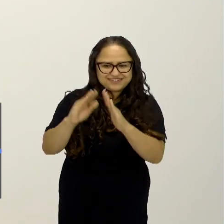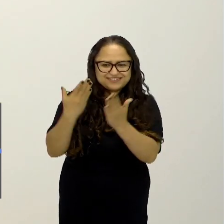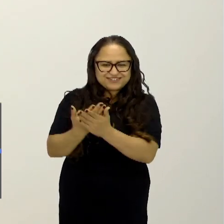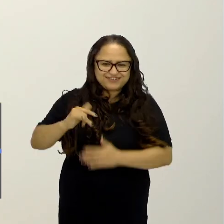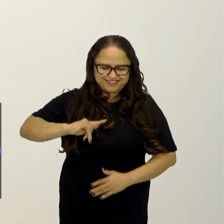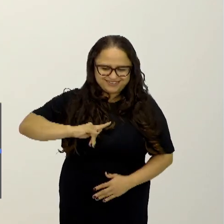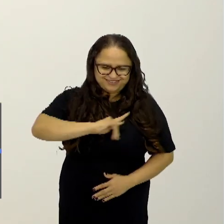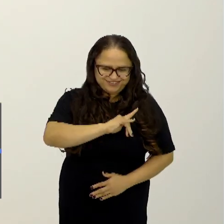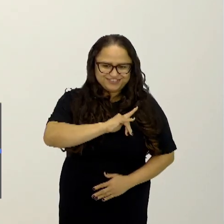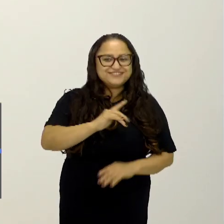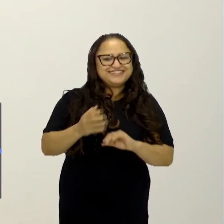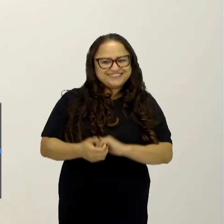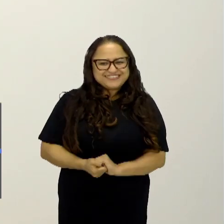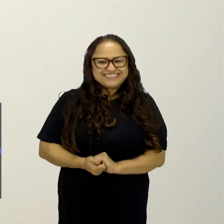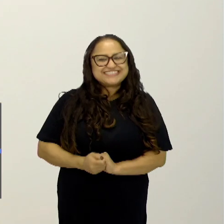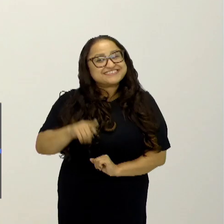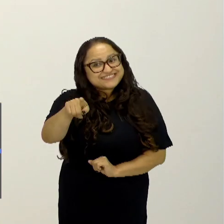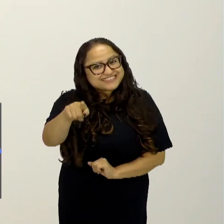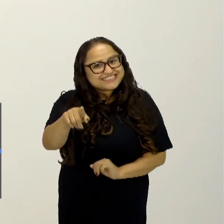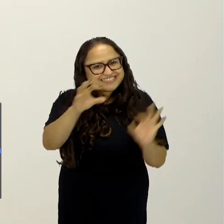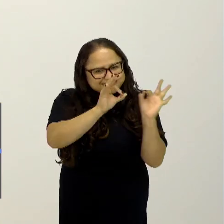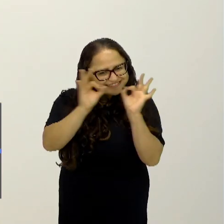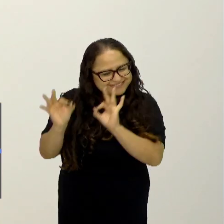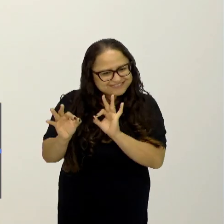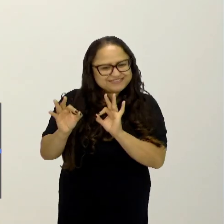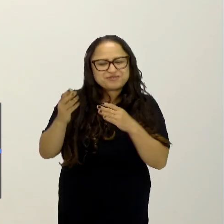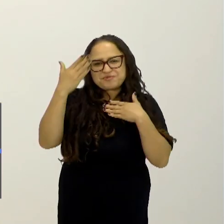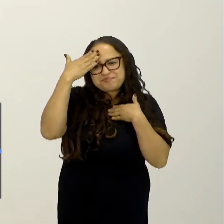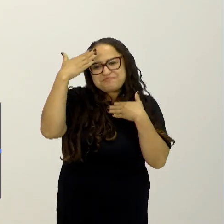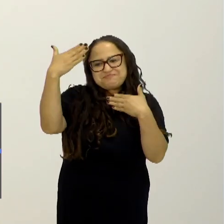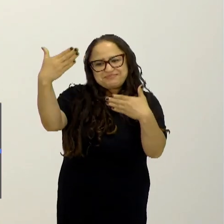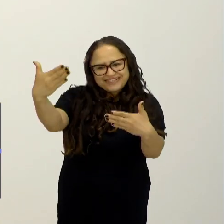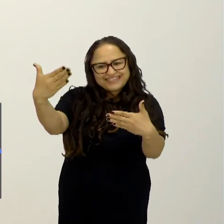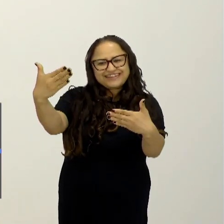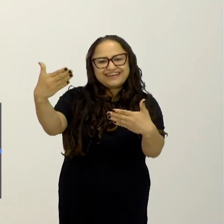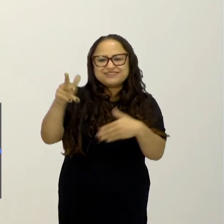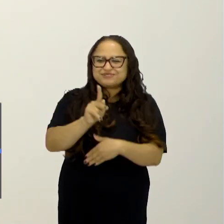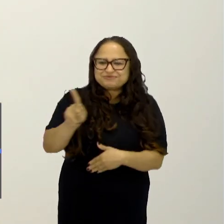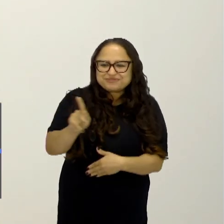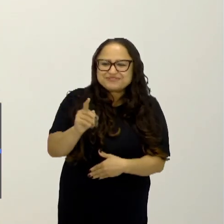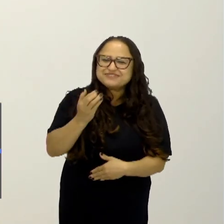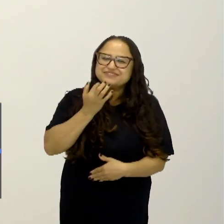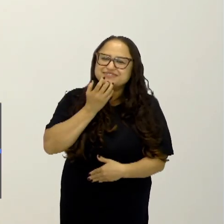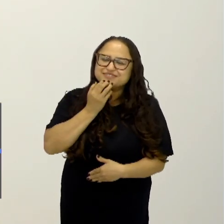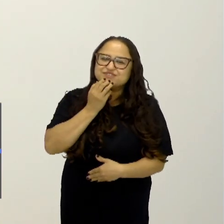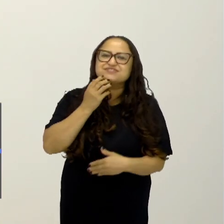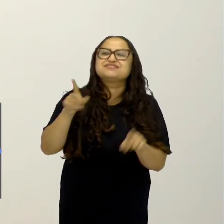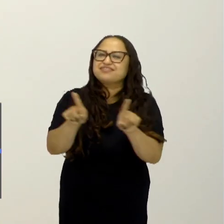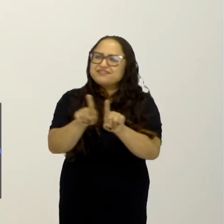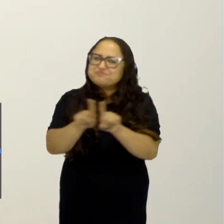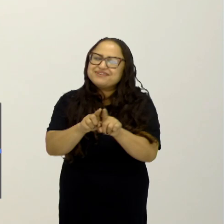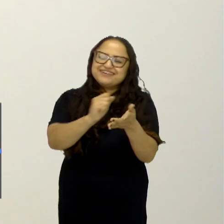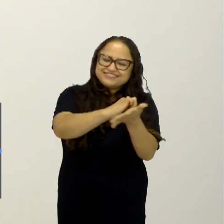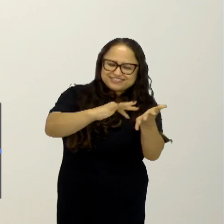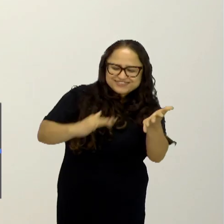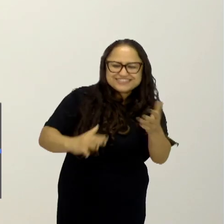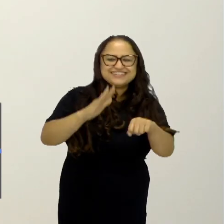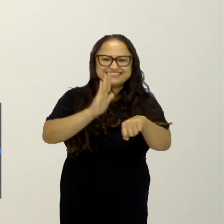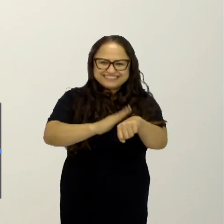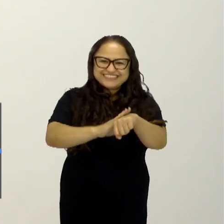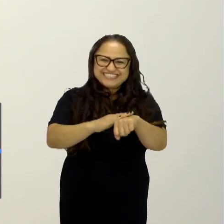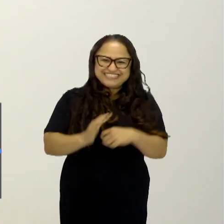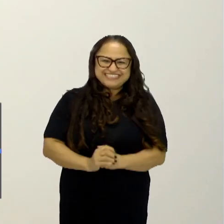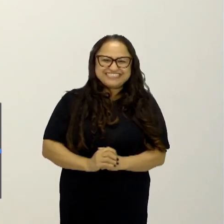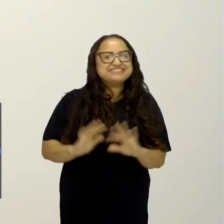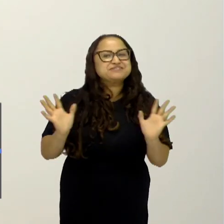Que sempre está acompanhando a aula com a gente. Eu super agradeço vocês que têm participado, mandado atividades dos alunos. Então, mandem lá pra gente.